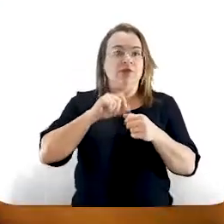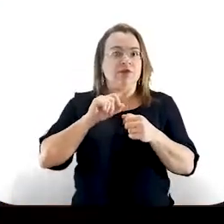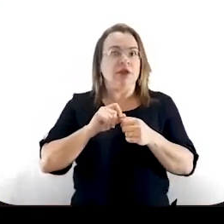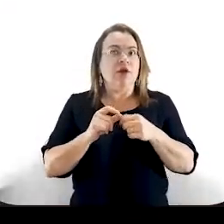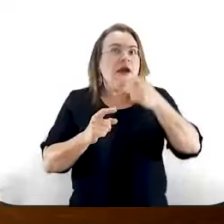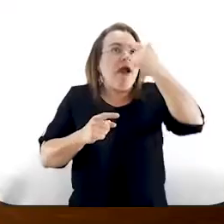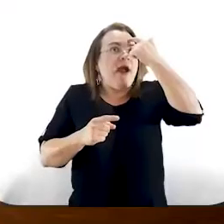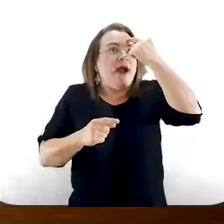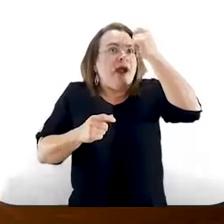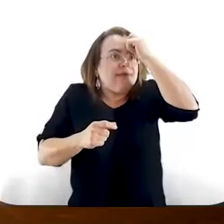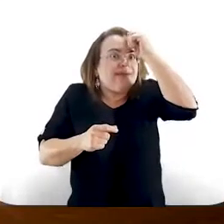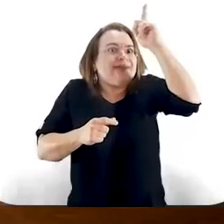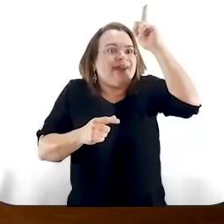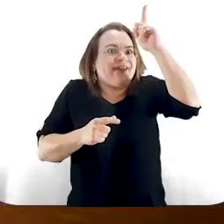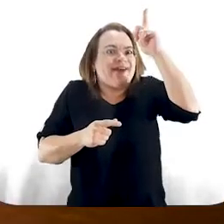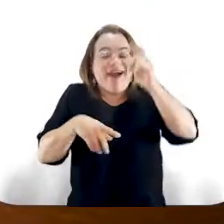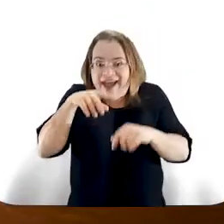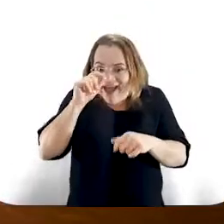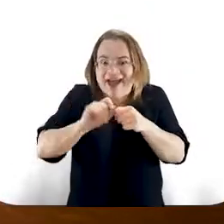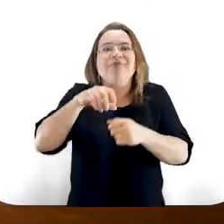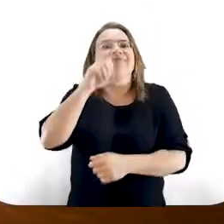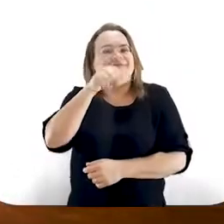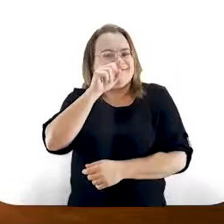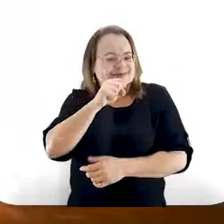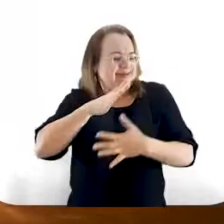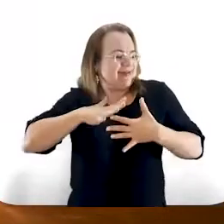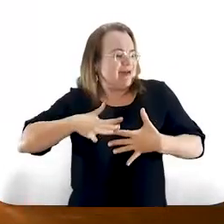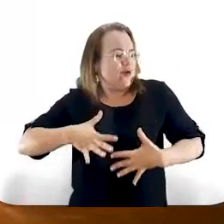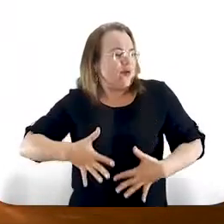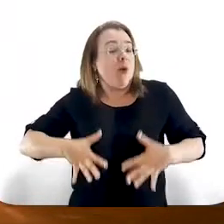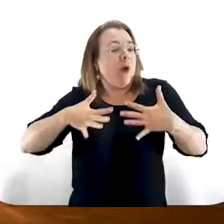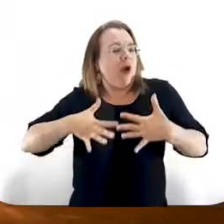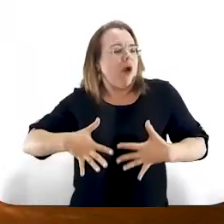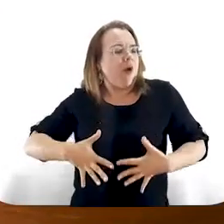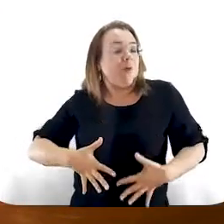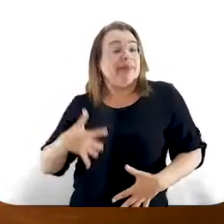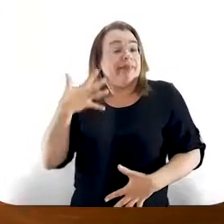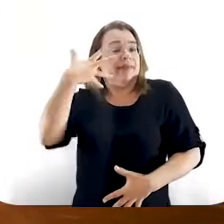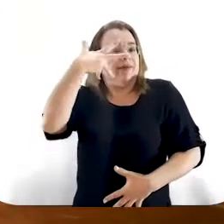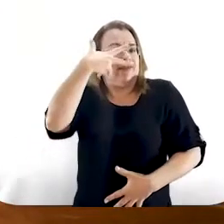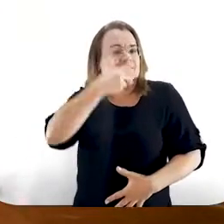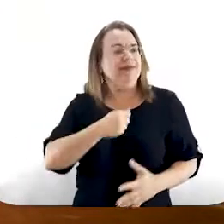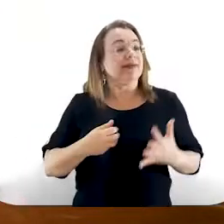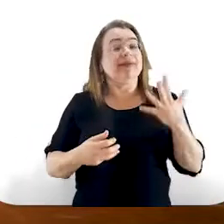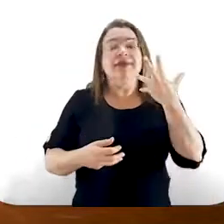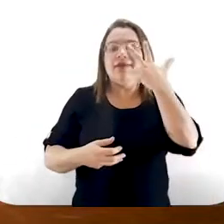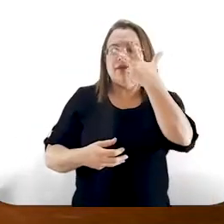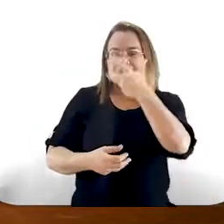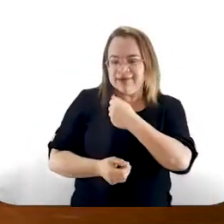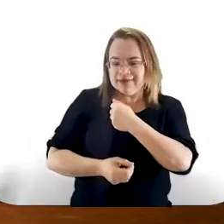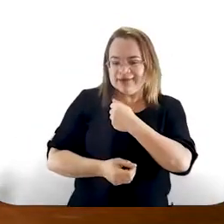plano. Disseram que ia fazer sim a tal roupa, que ia ser uma roupa tão linda, mas tão linda,